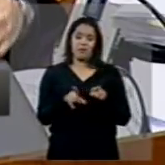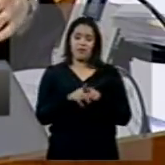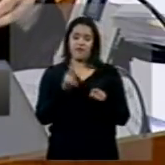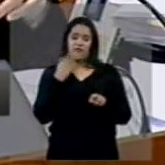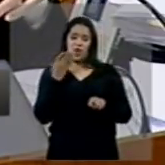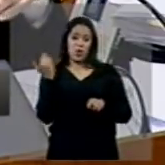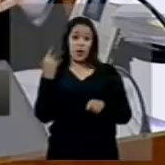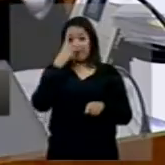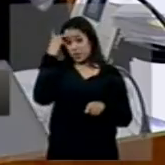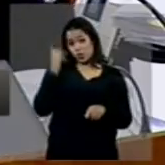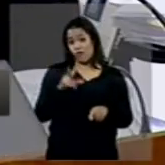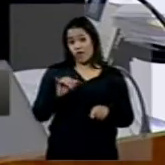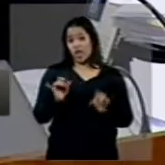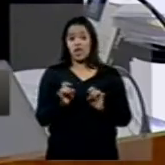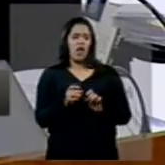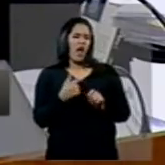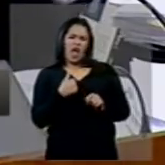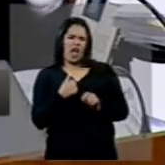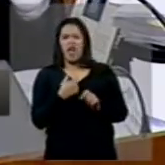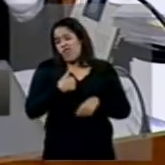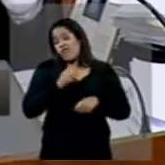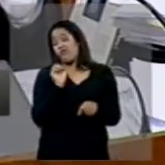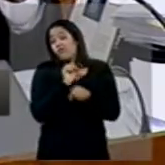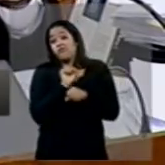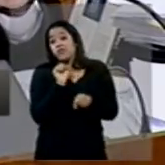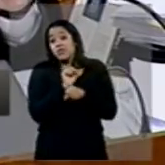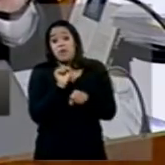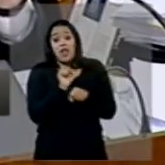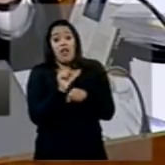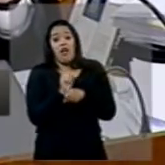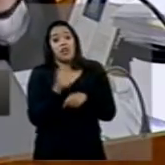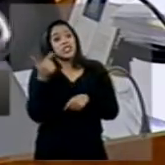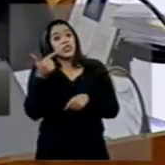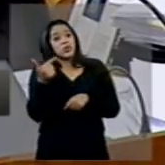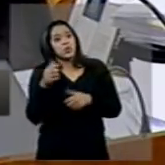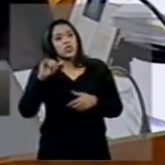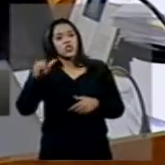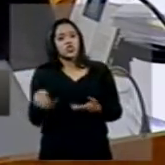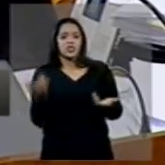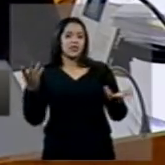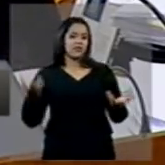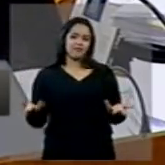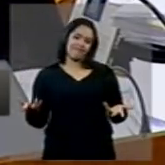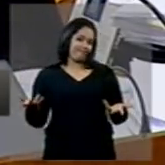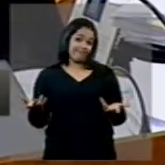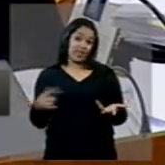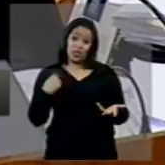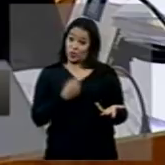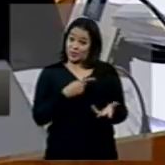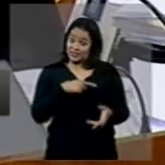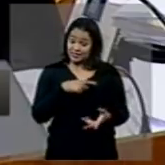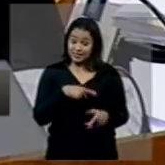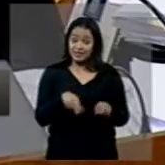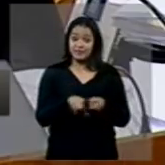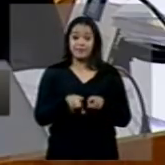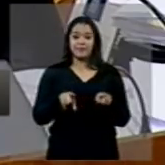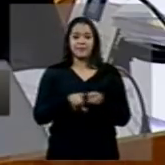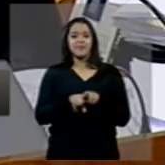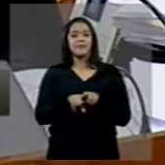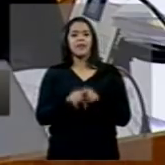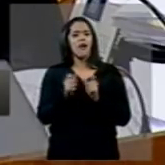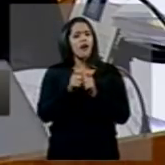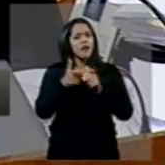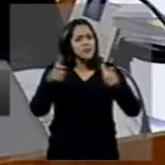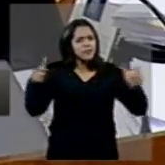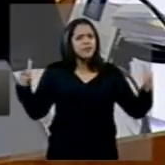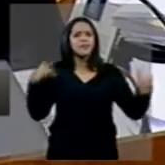as pessoas podem deixar, então vou esperar uma segunda chance. E nós teríamos também que